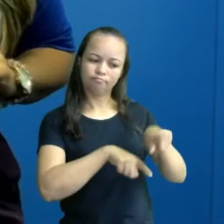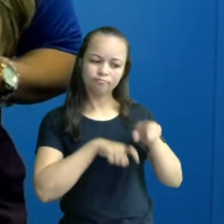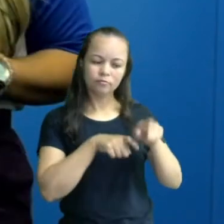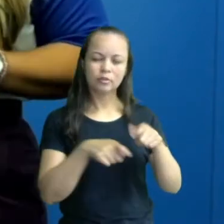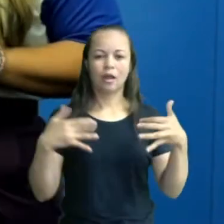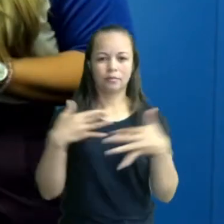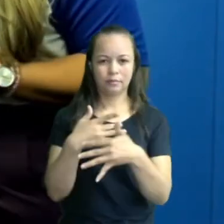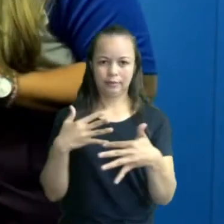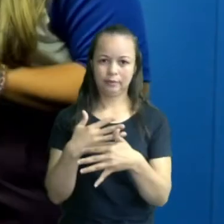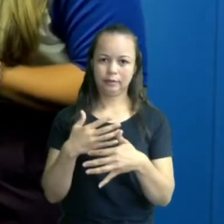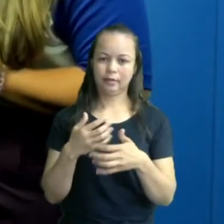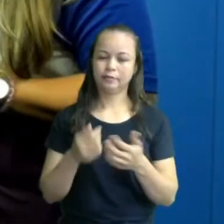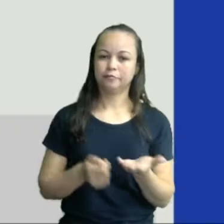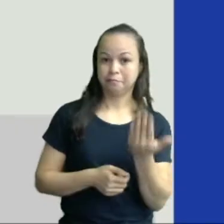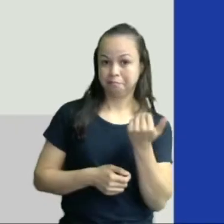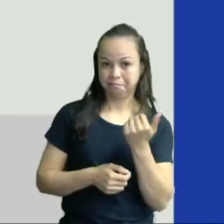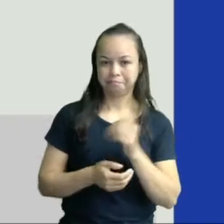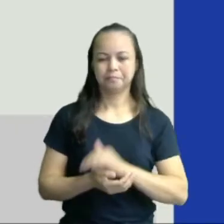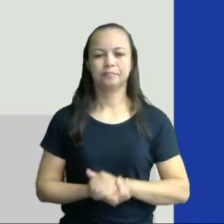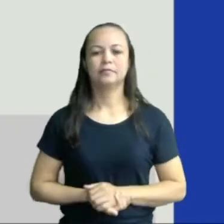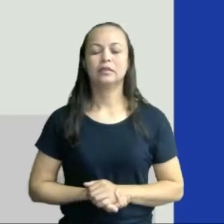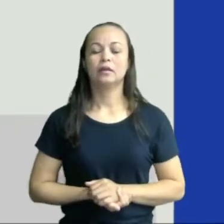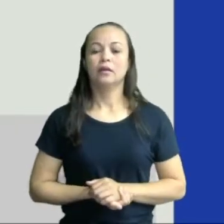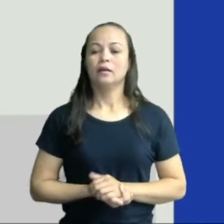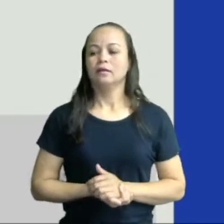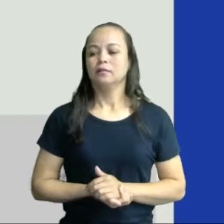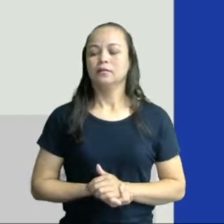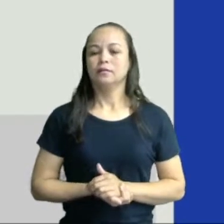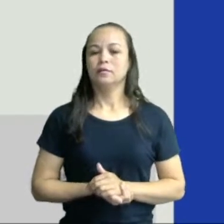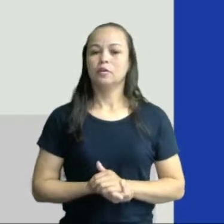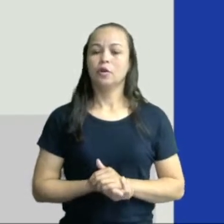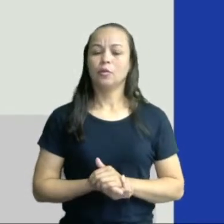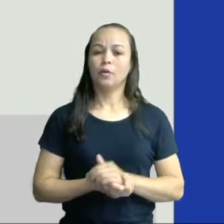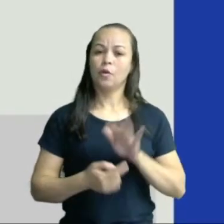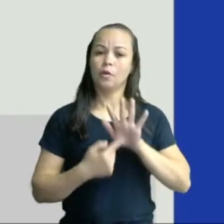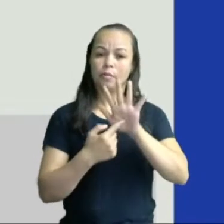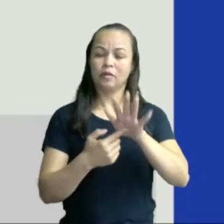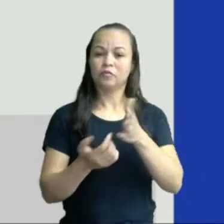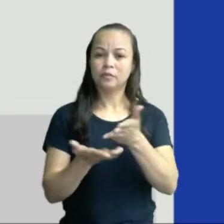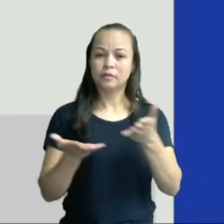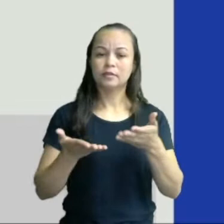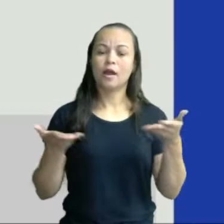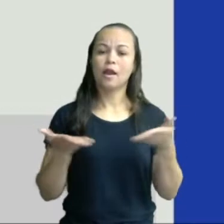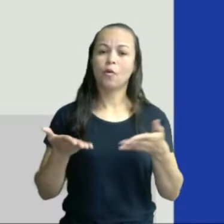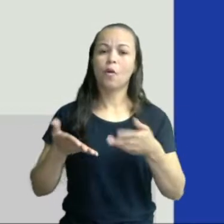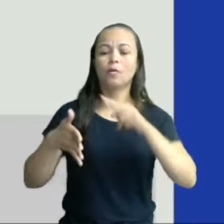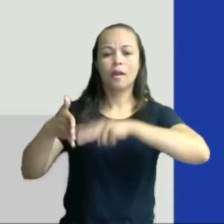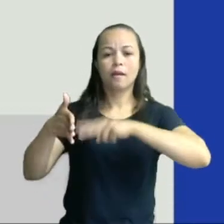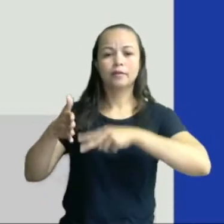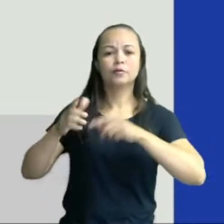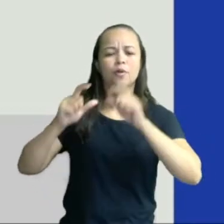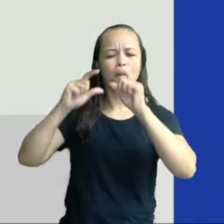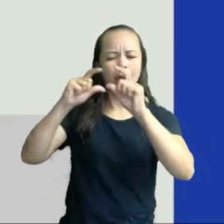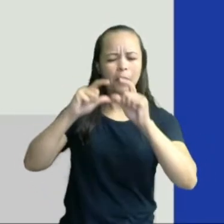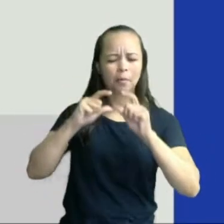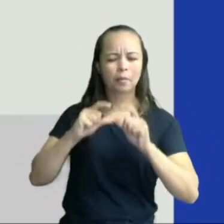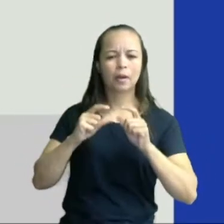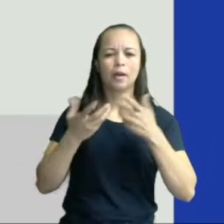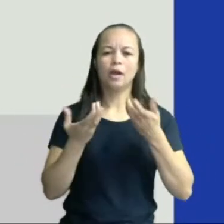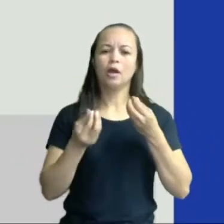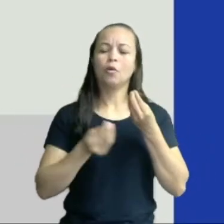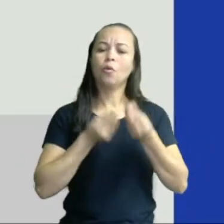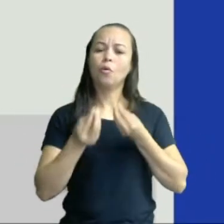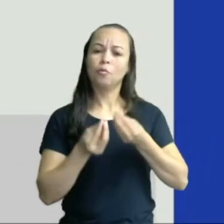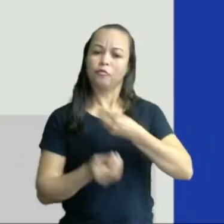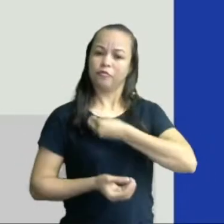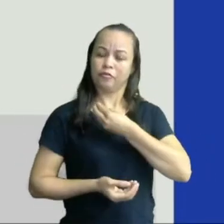Vamos lá? Trouxe para vocês uma tirinha, uma historinha que fala das diferentes formas de viver, tanto no campo